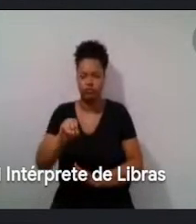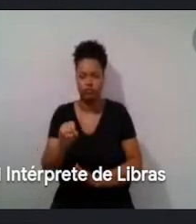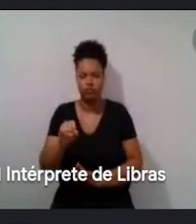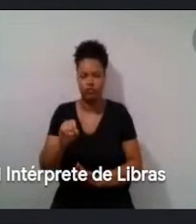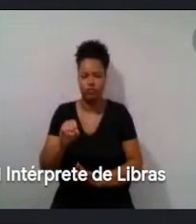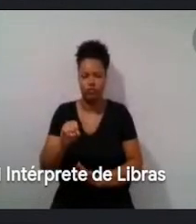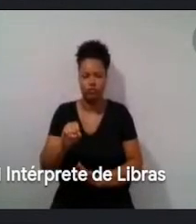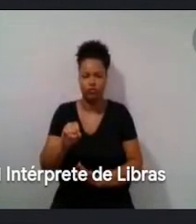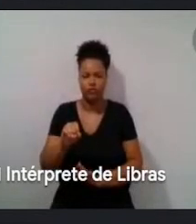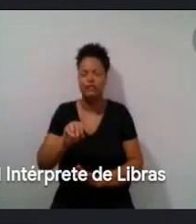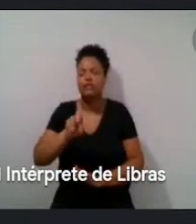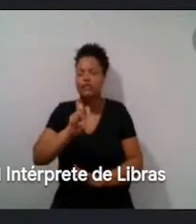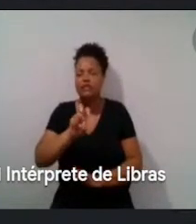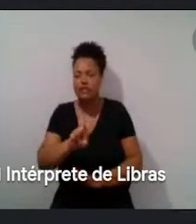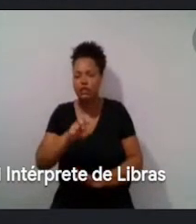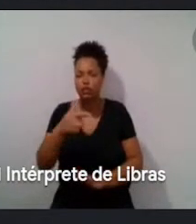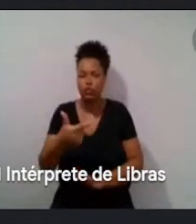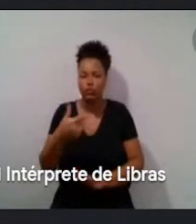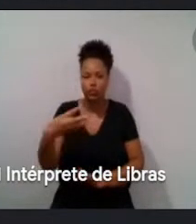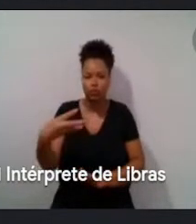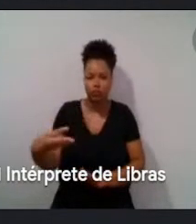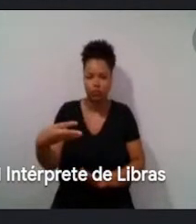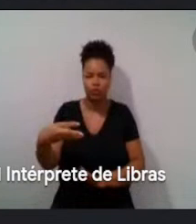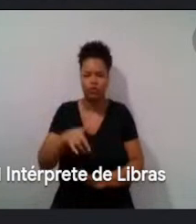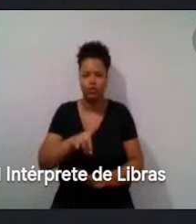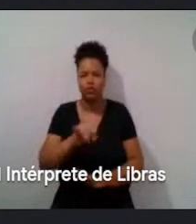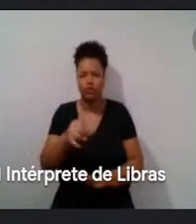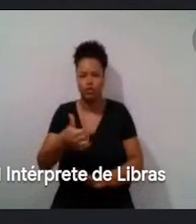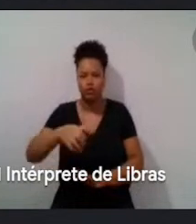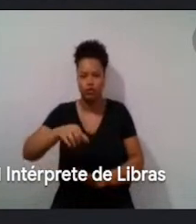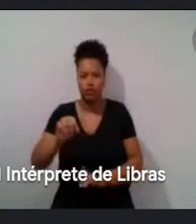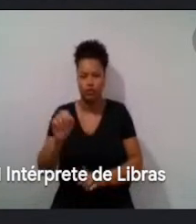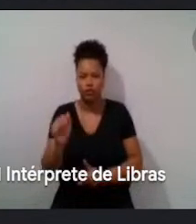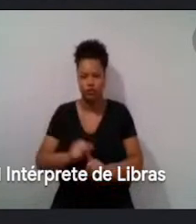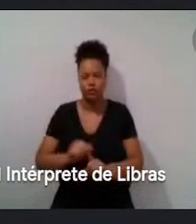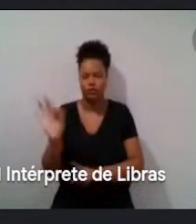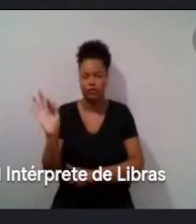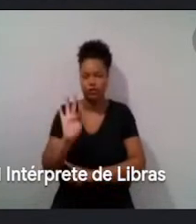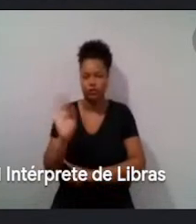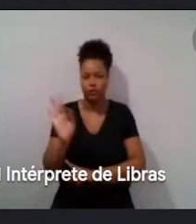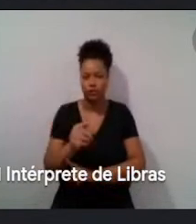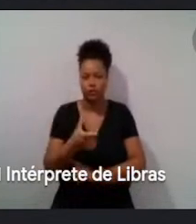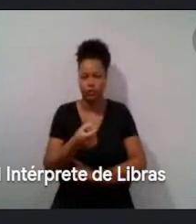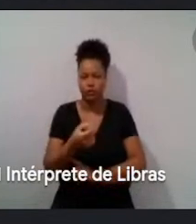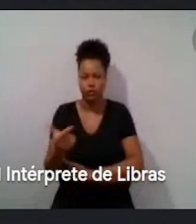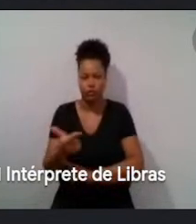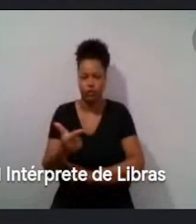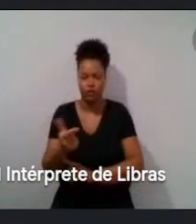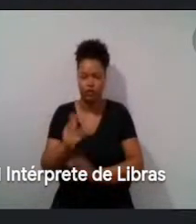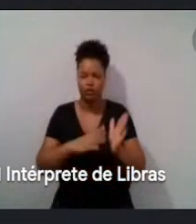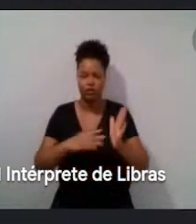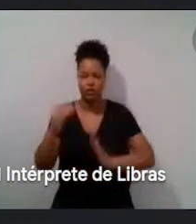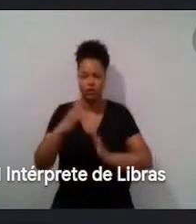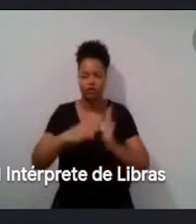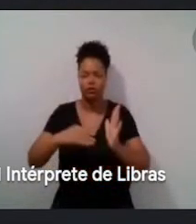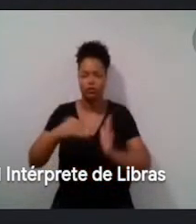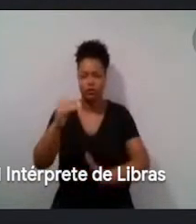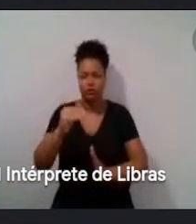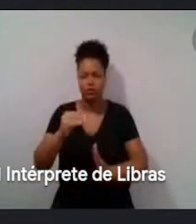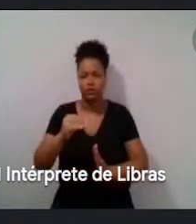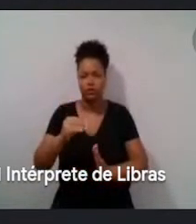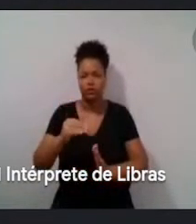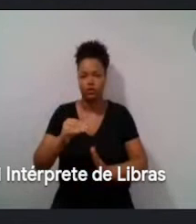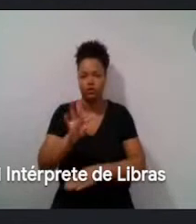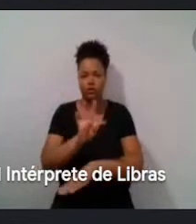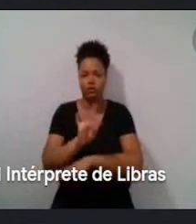523. 523 de 10 de fevereiro de 2022, que institui o calendário das sessões ordinárias do Tribunal